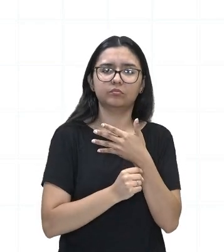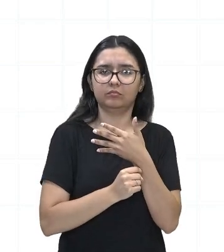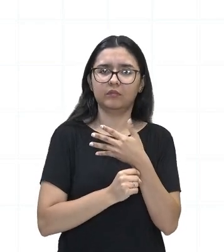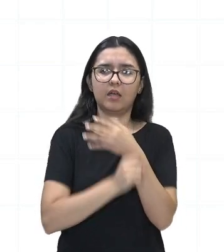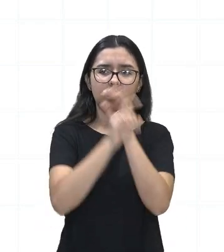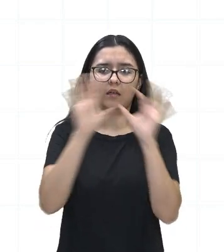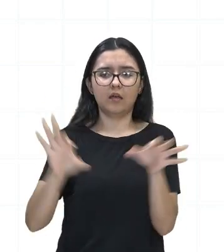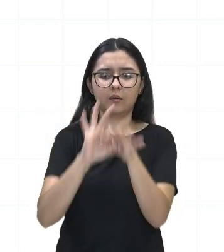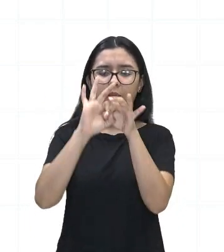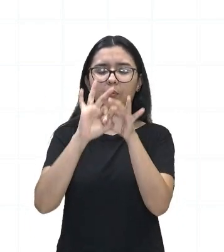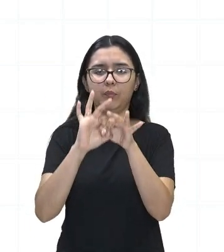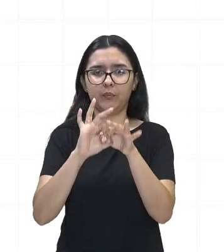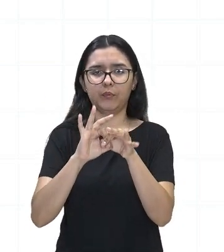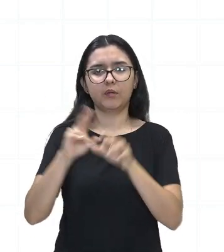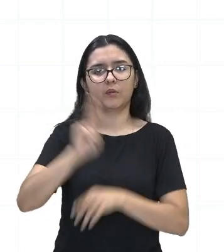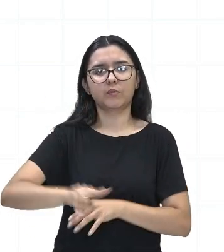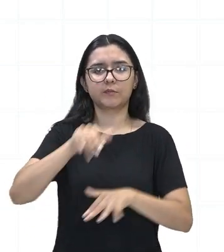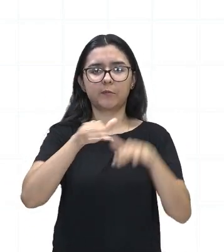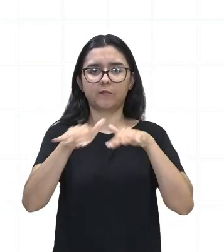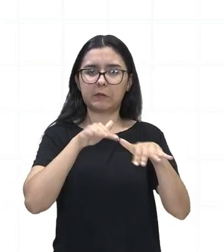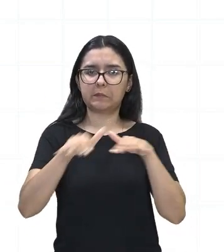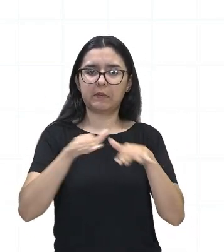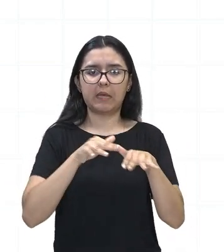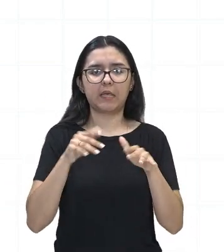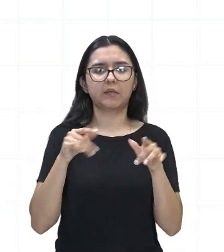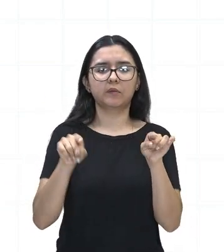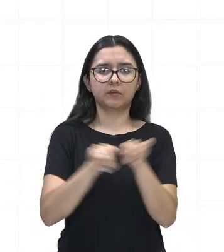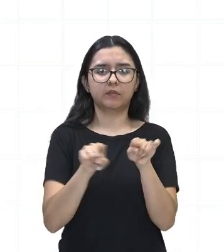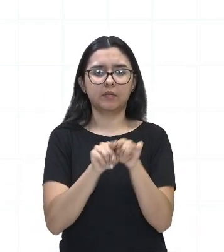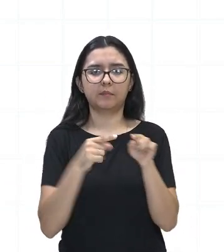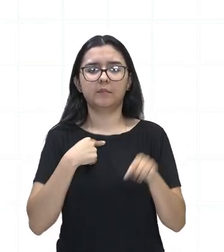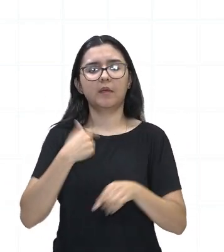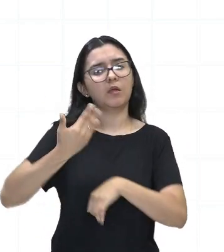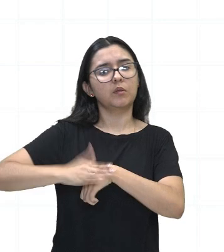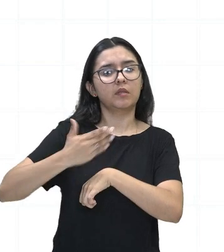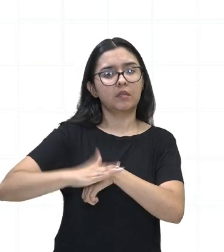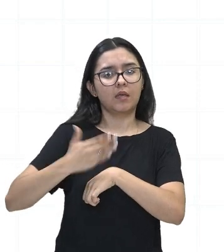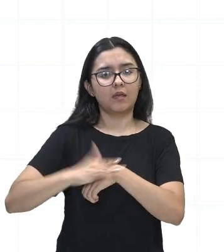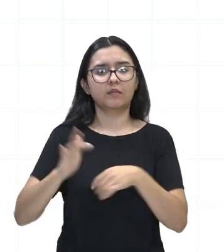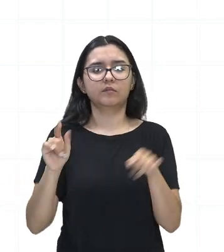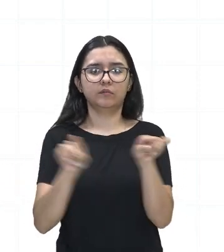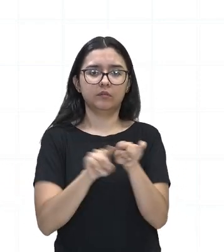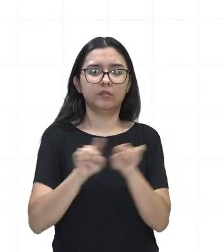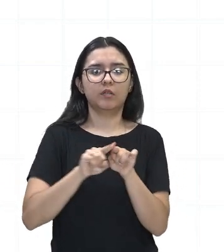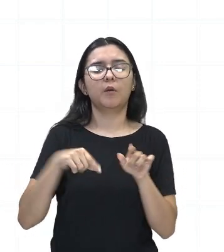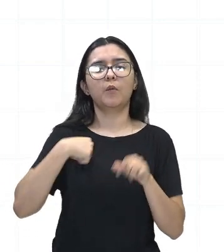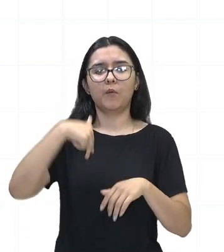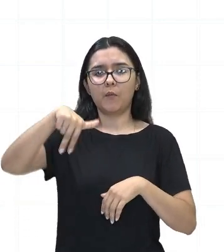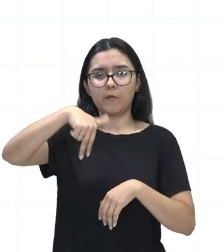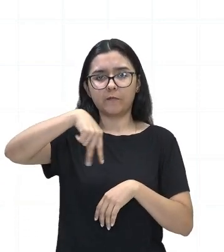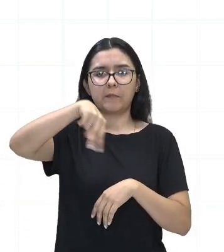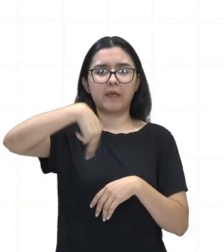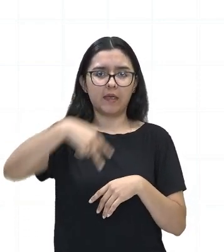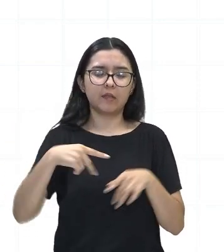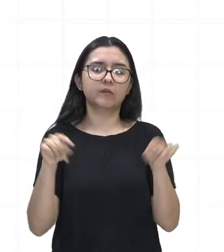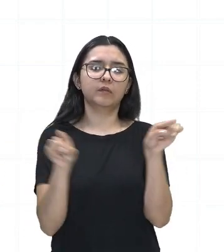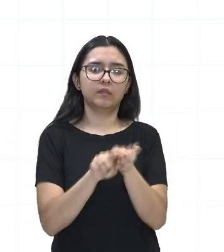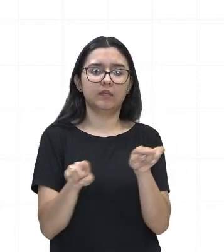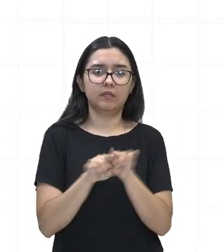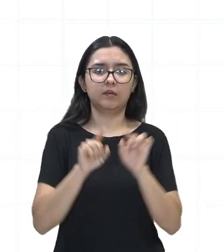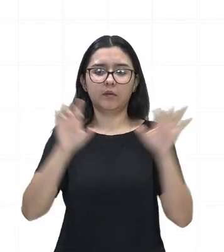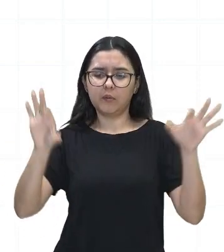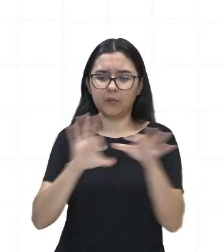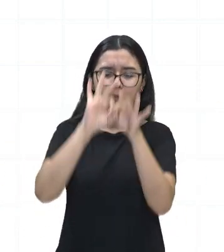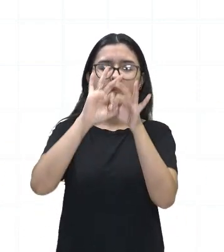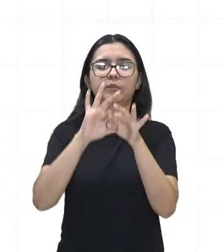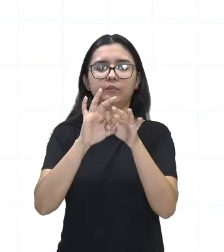sincronizados, utilizam esses movimentos acrobáticos, utilizam os movimentos que nós vimos anteriormente, ali os giros, os dips e os passitos, e casam